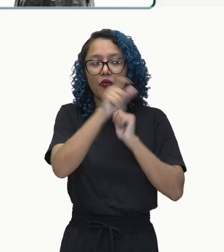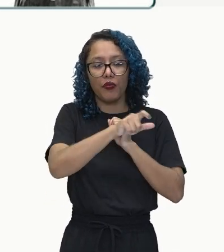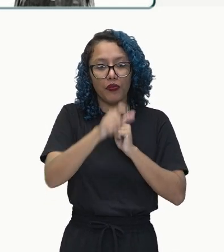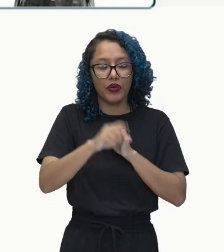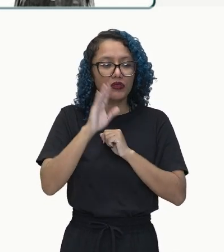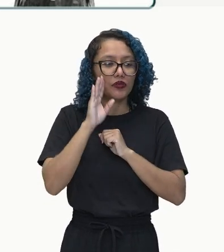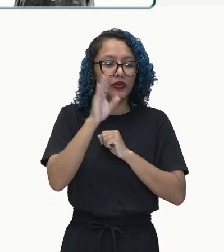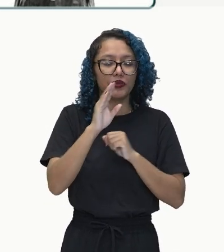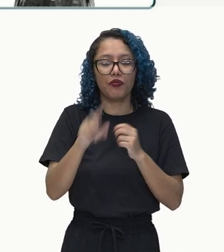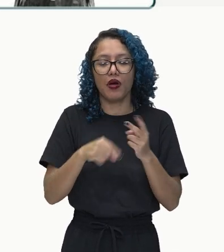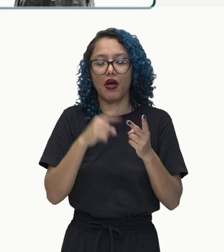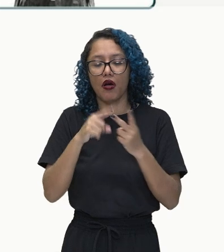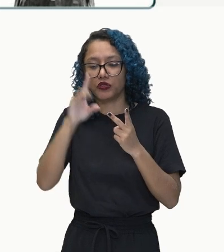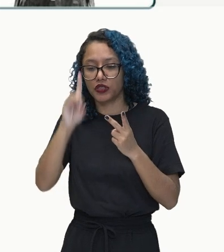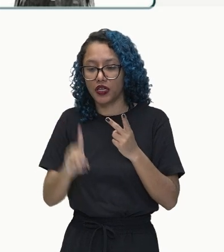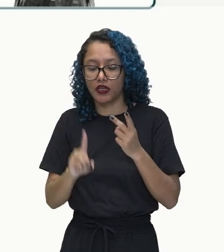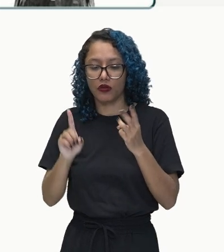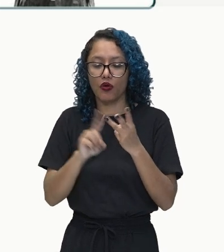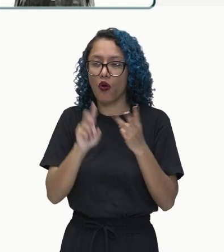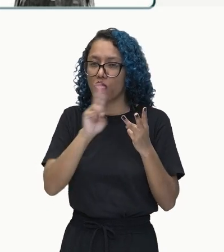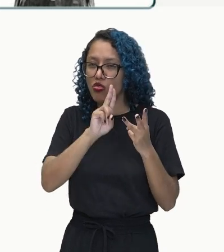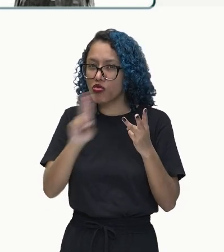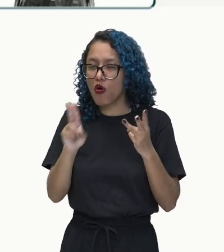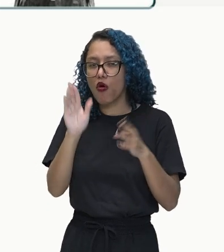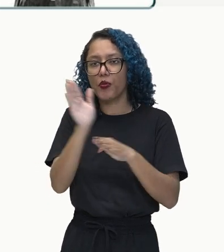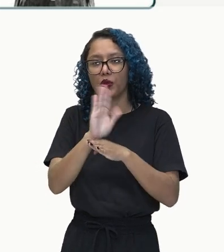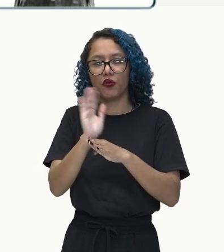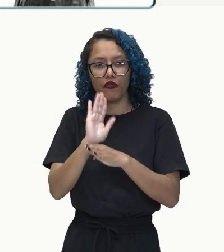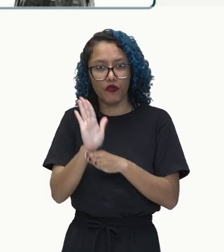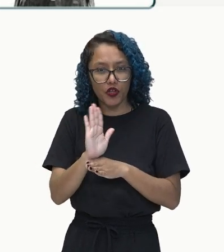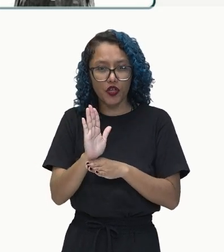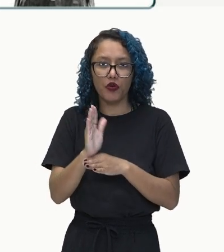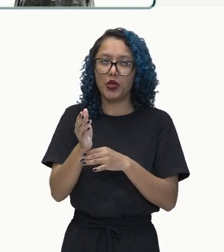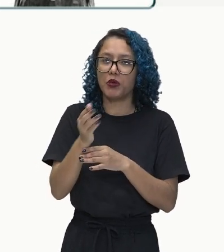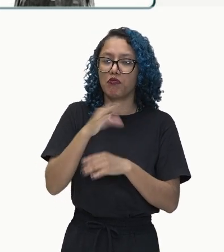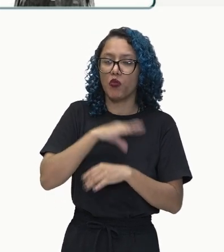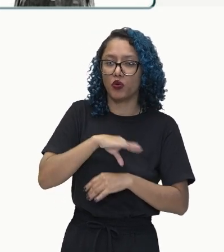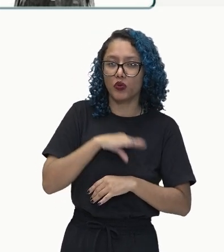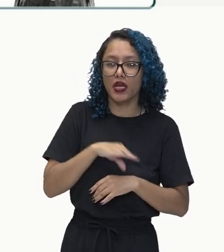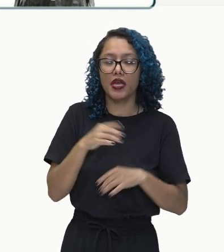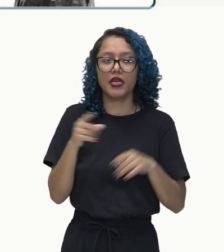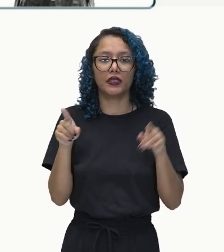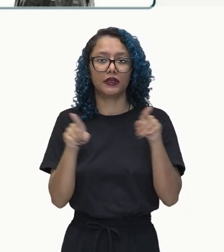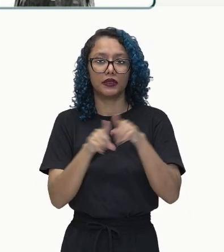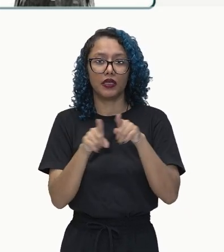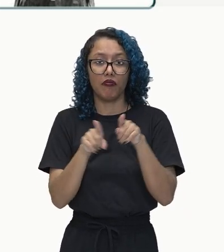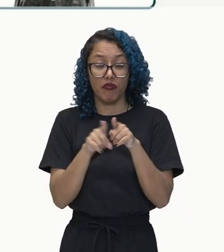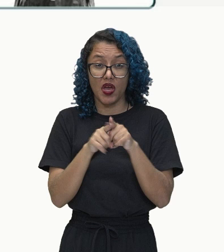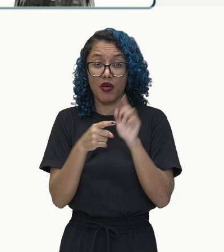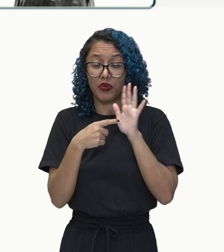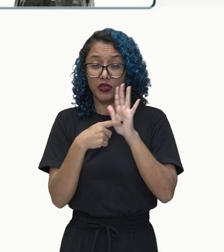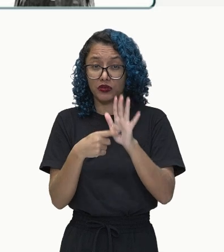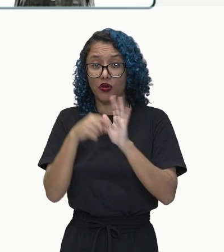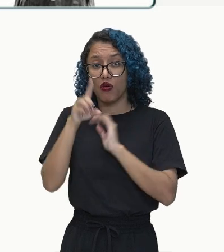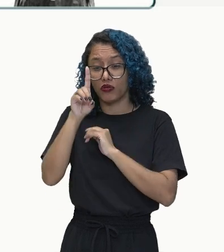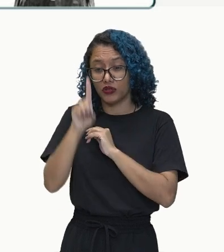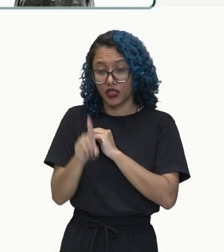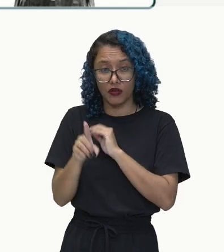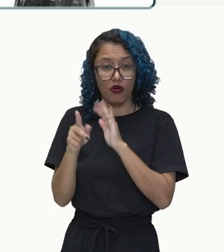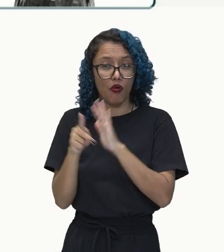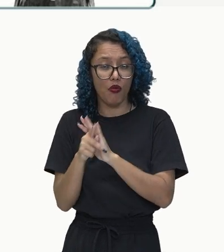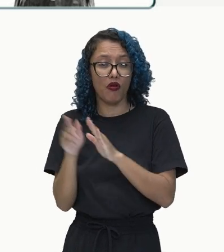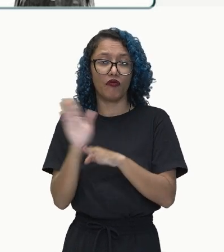agora o nome do filme, O Amor Custa Caro, em português, apresentou o diretor do filme. Agora ele